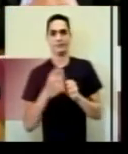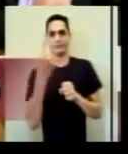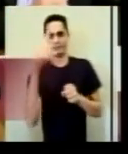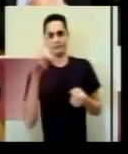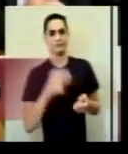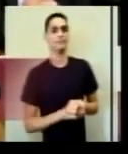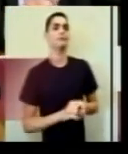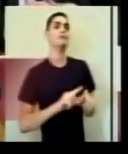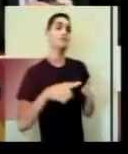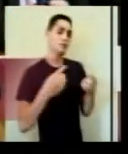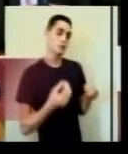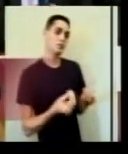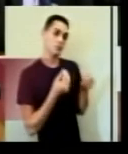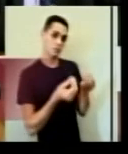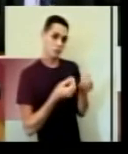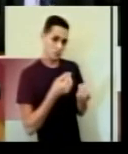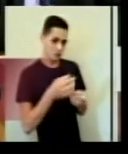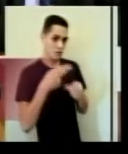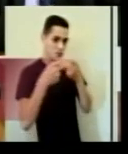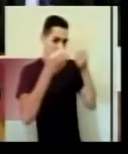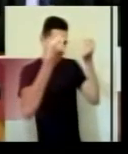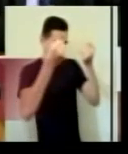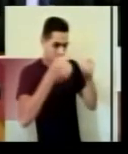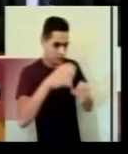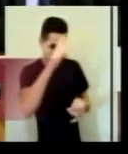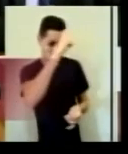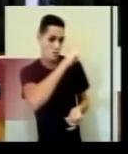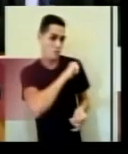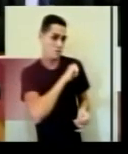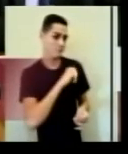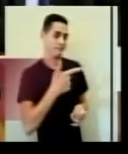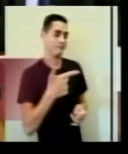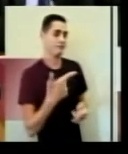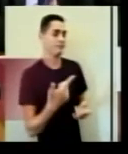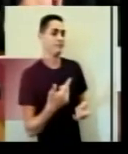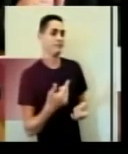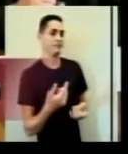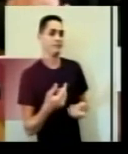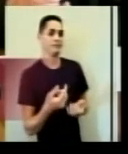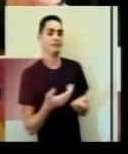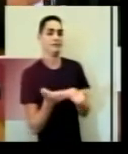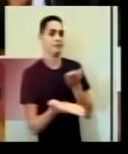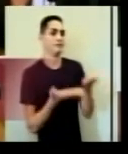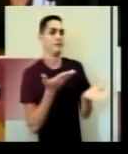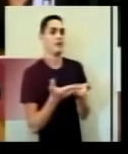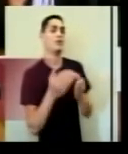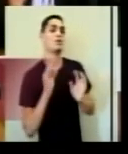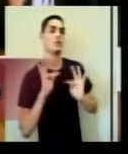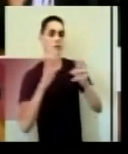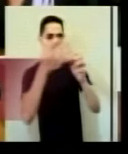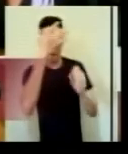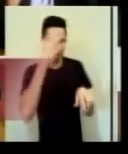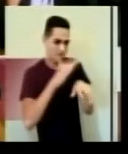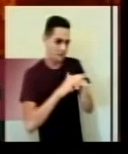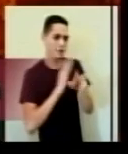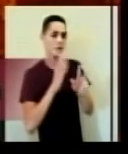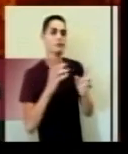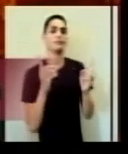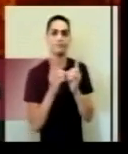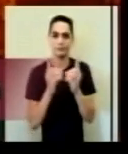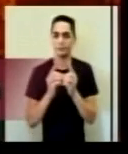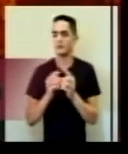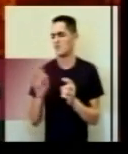vou soltar essas pessoas que não vão se contaminar de uma vez só. E como o senhor colocou aqui já algumas vezes, Rio Preto não